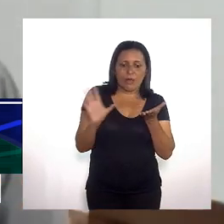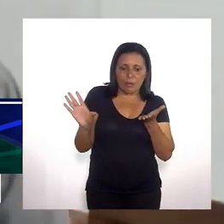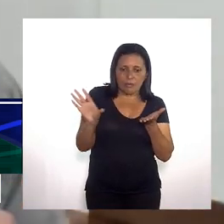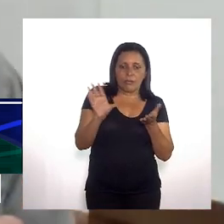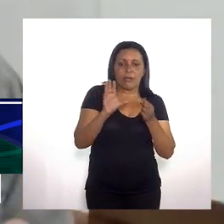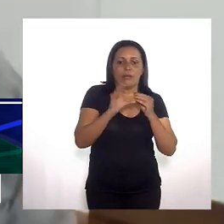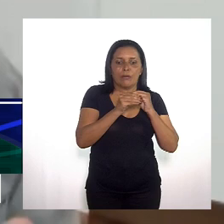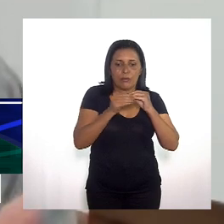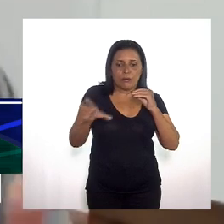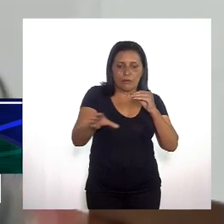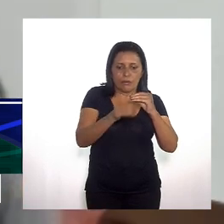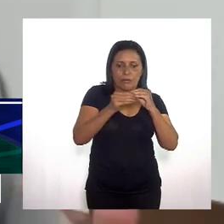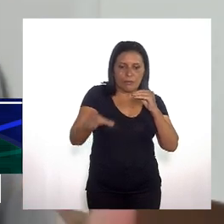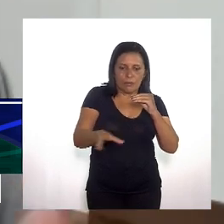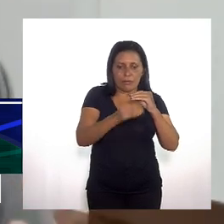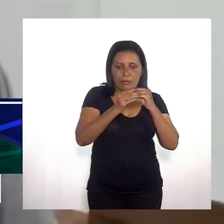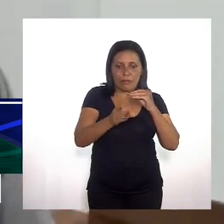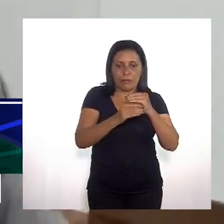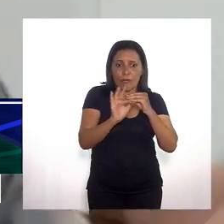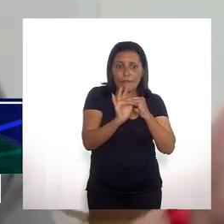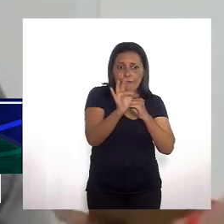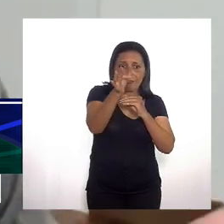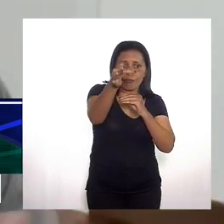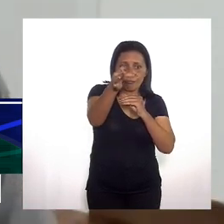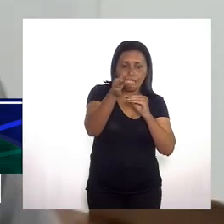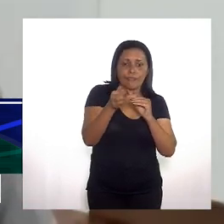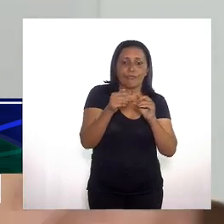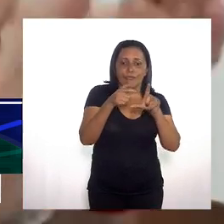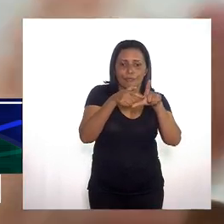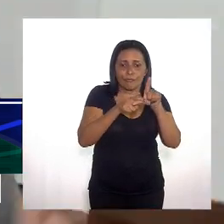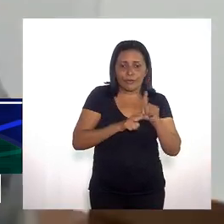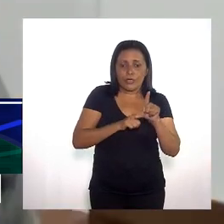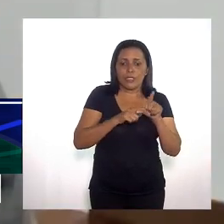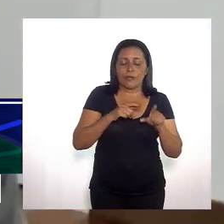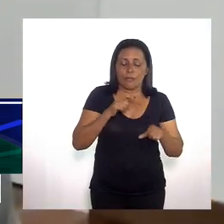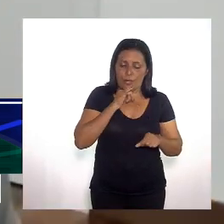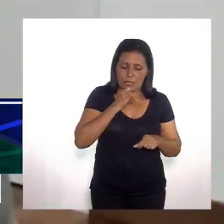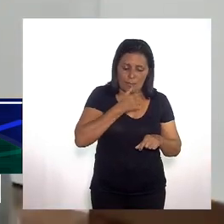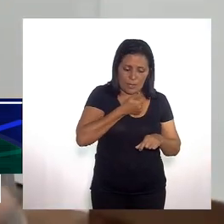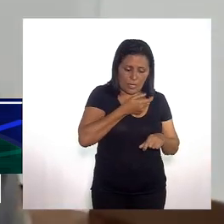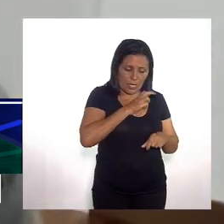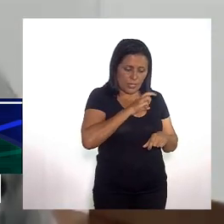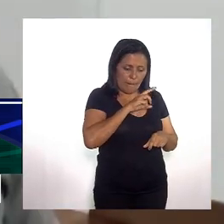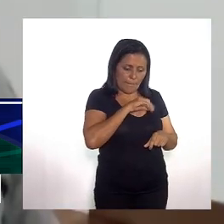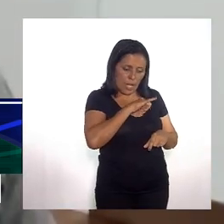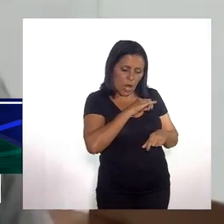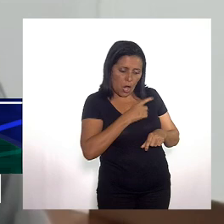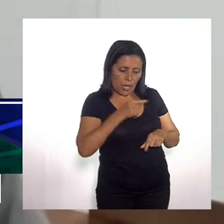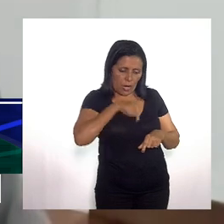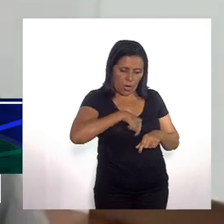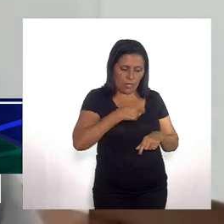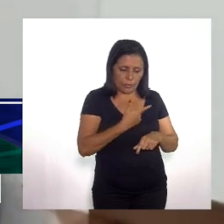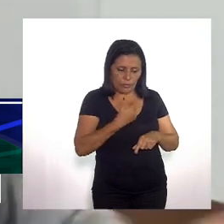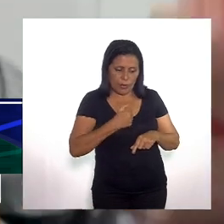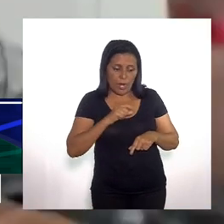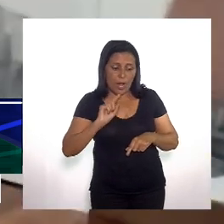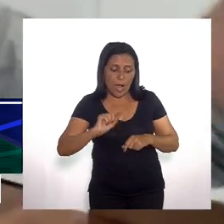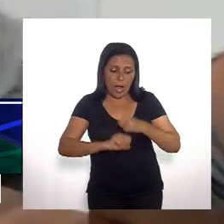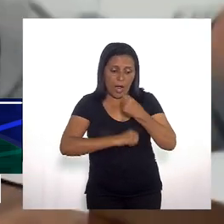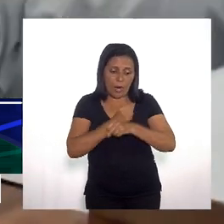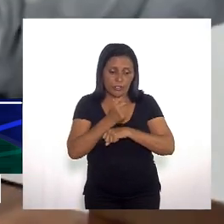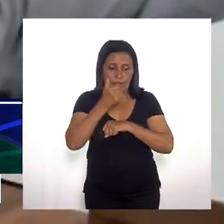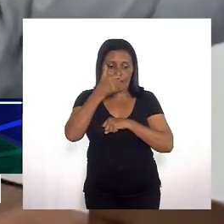o crédito futuro. Então, se eu tive, vamos supor, 15 bilhões esse ano, e ano que vem eu tenho 22, eu tenho